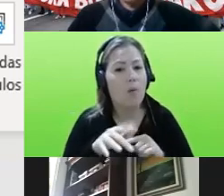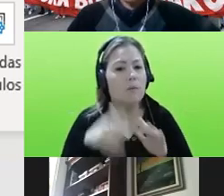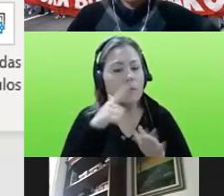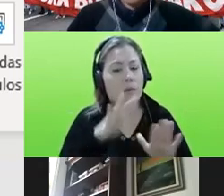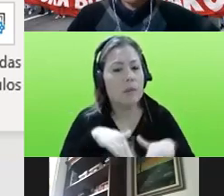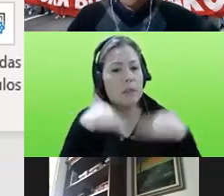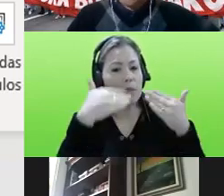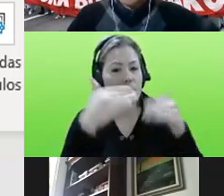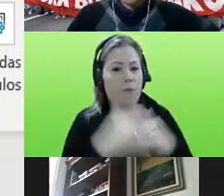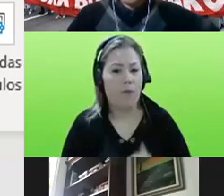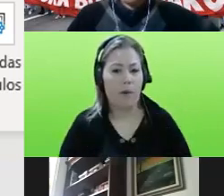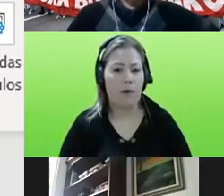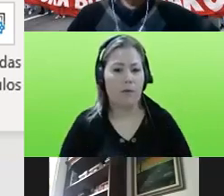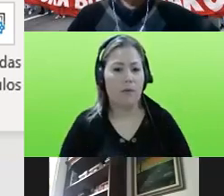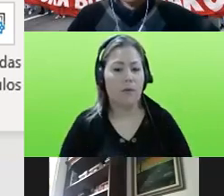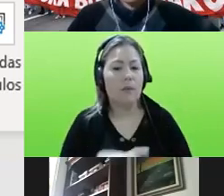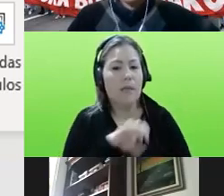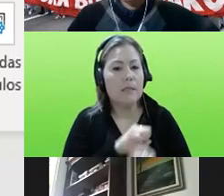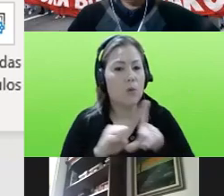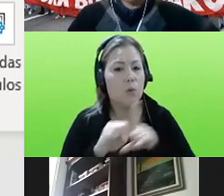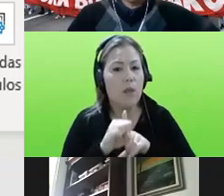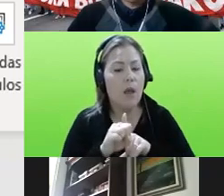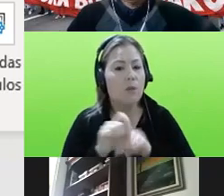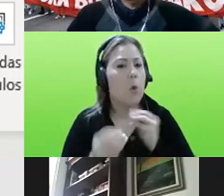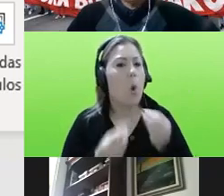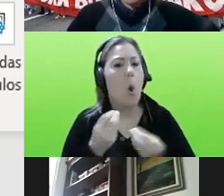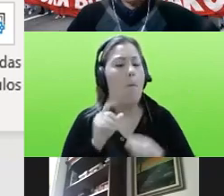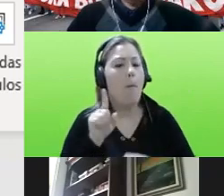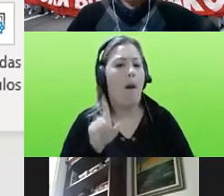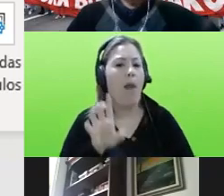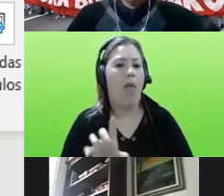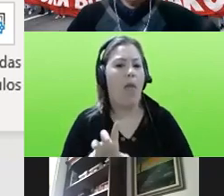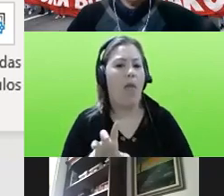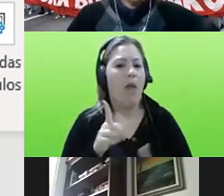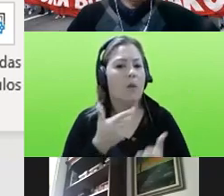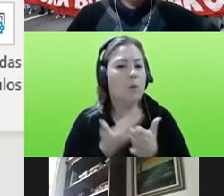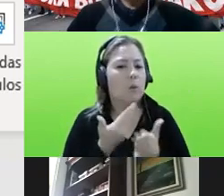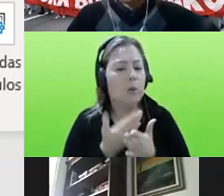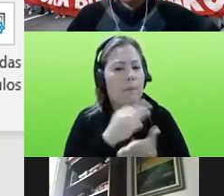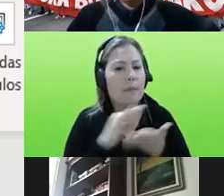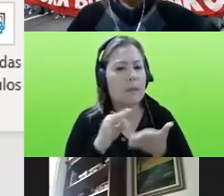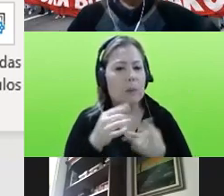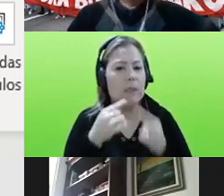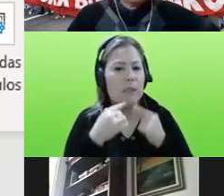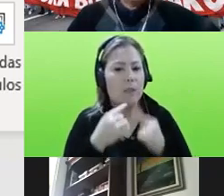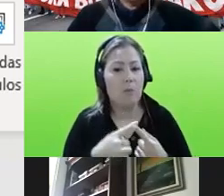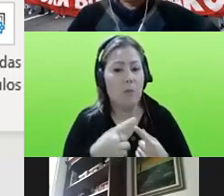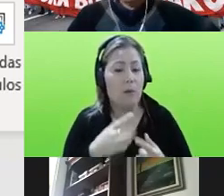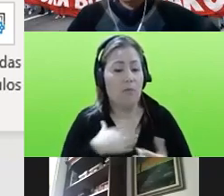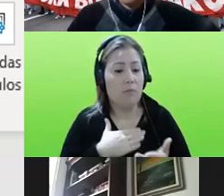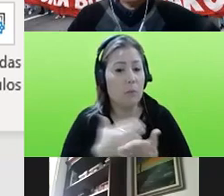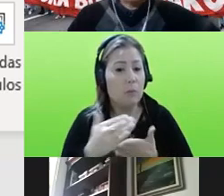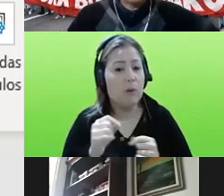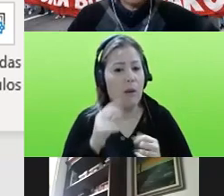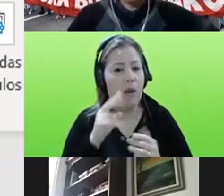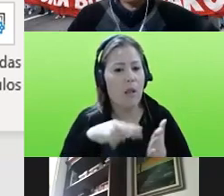termos da socialidade, como ela é estudada pela teoria crítica. Porque o meu ponto de partida foi a leitura do